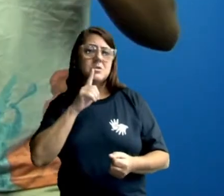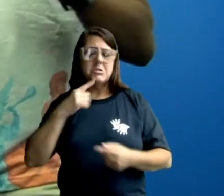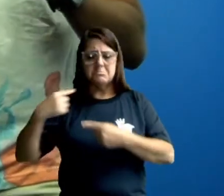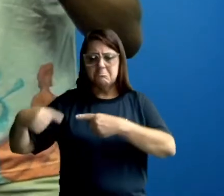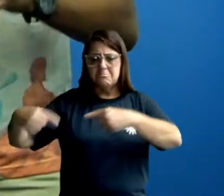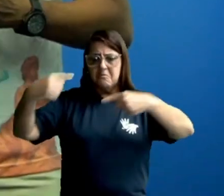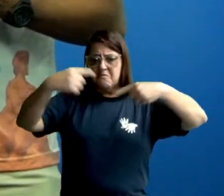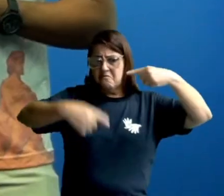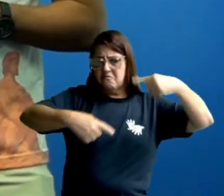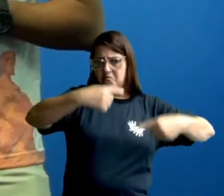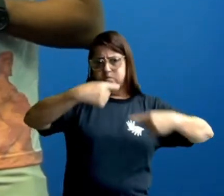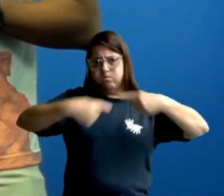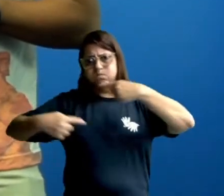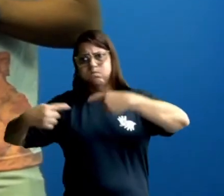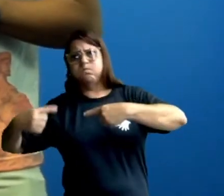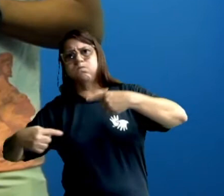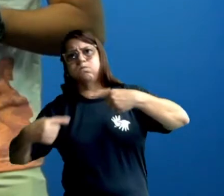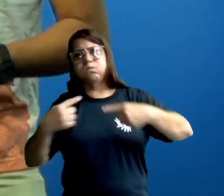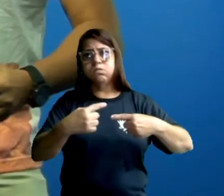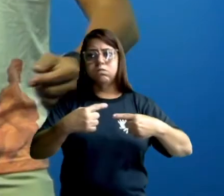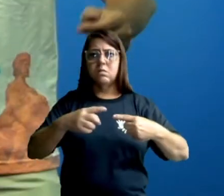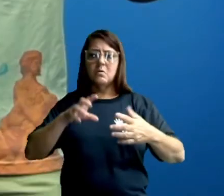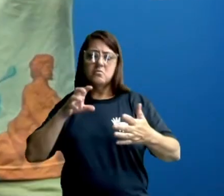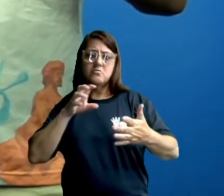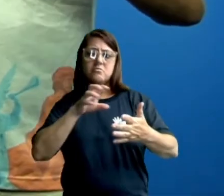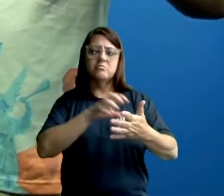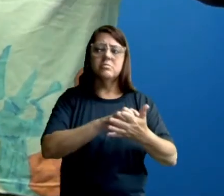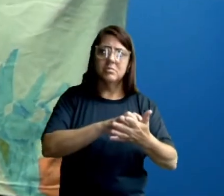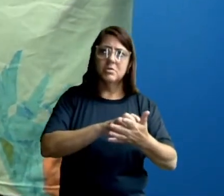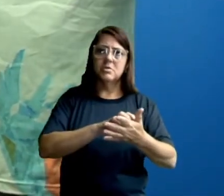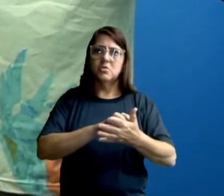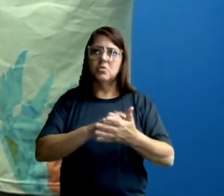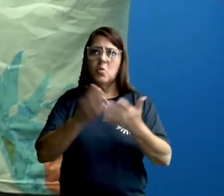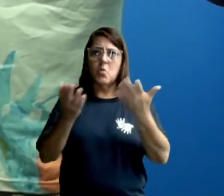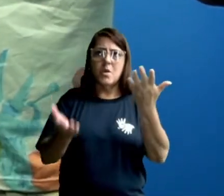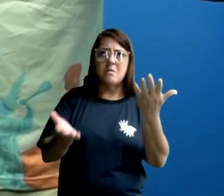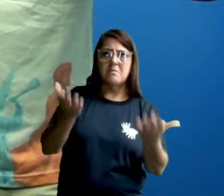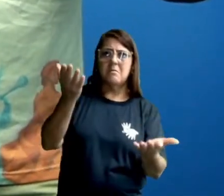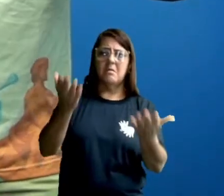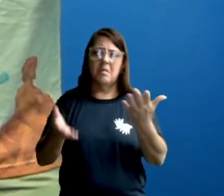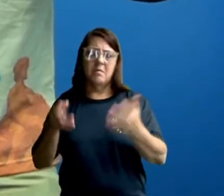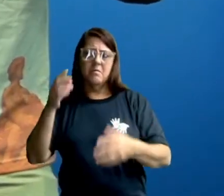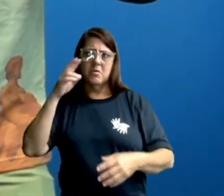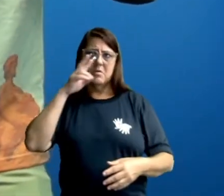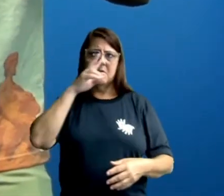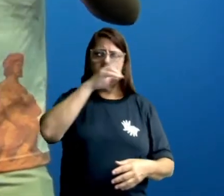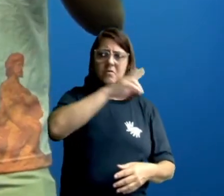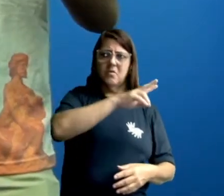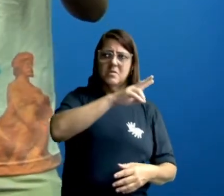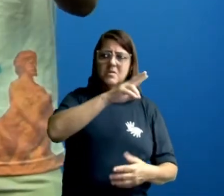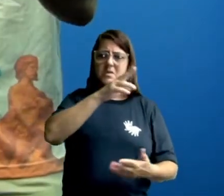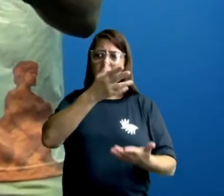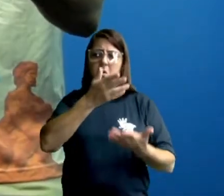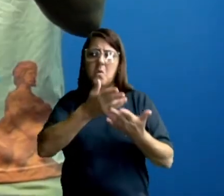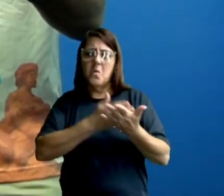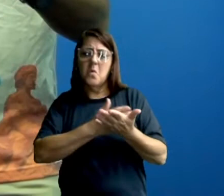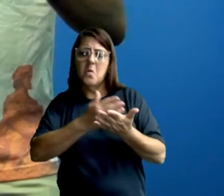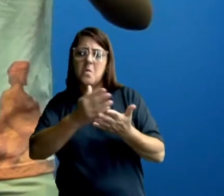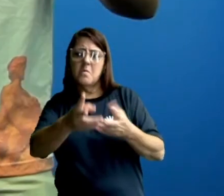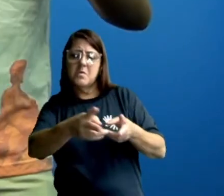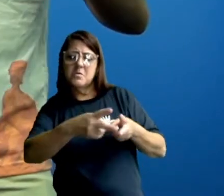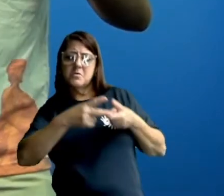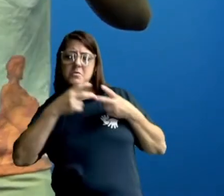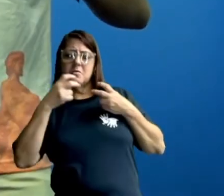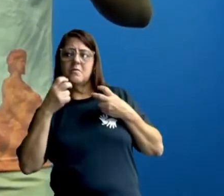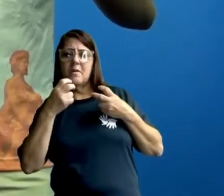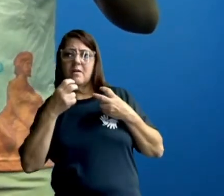combater frente a frente com o eixo, e aí o equilíbrio de forças começa-se a ser